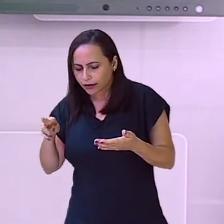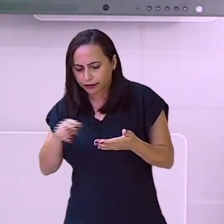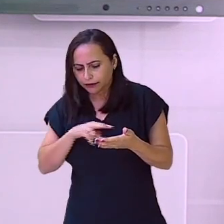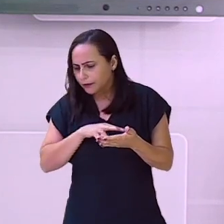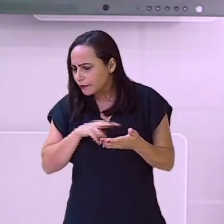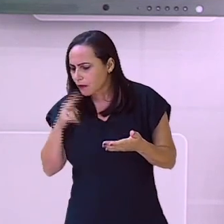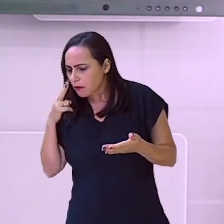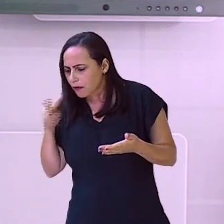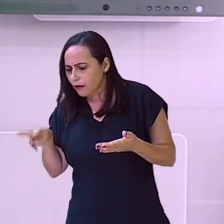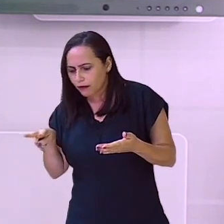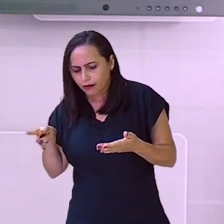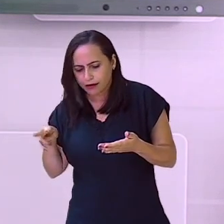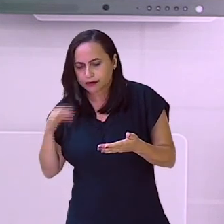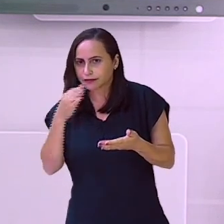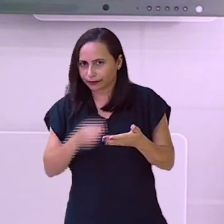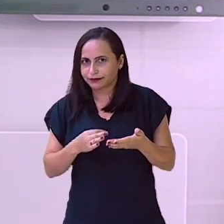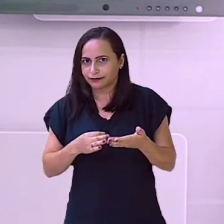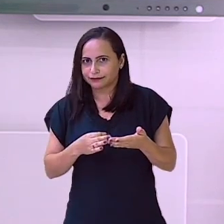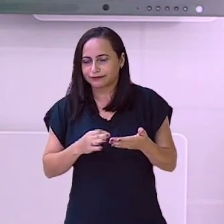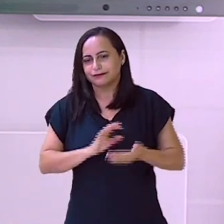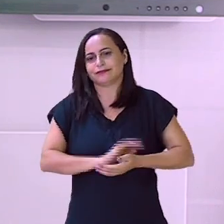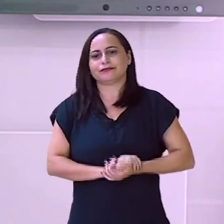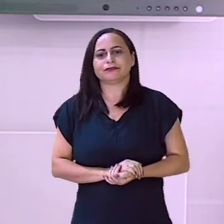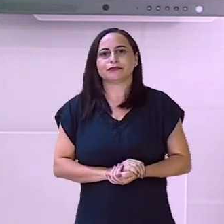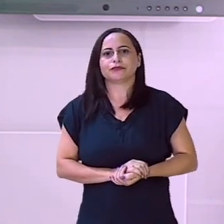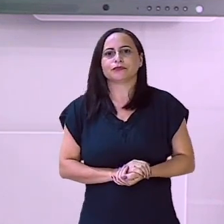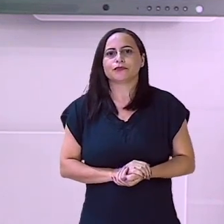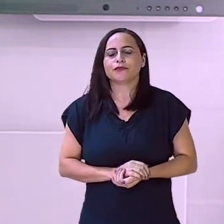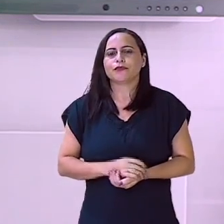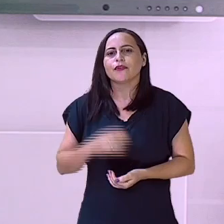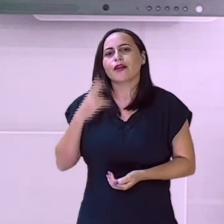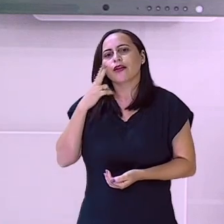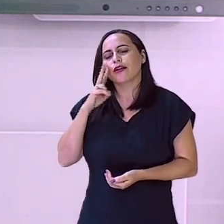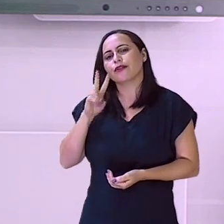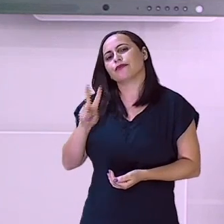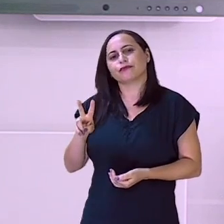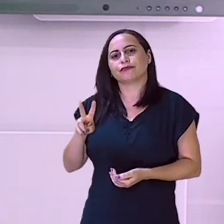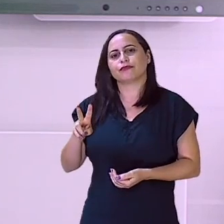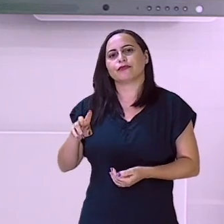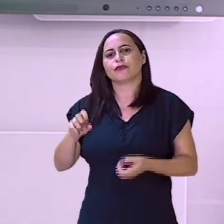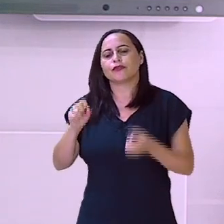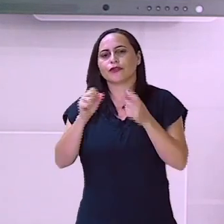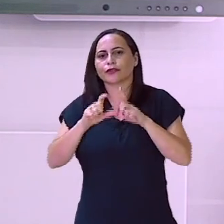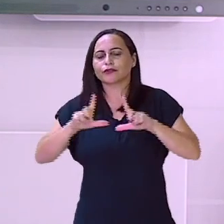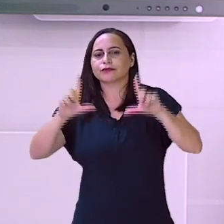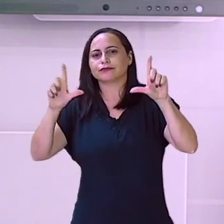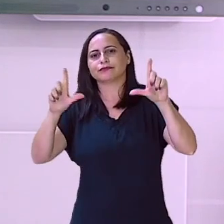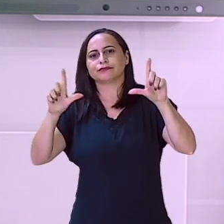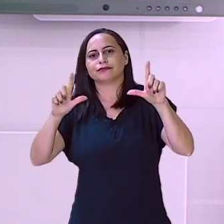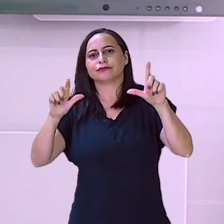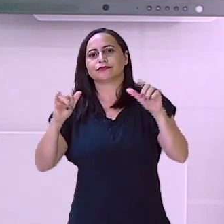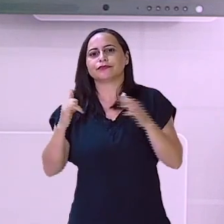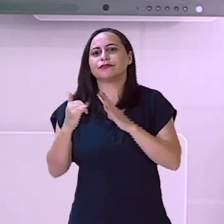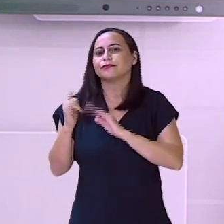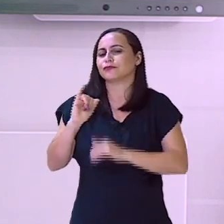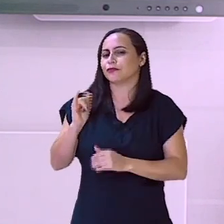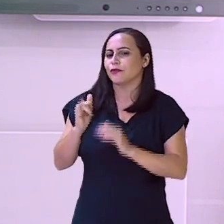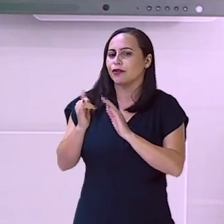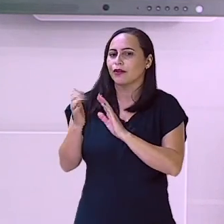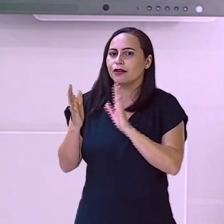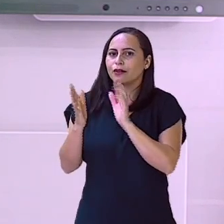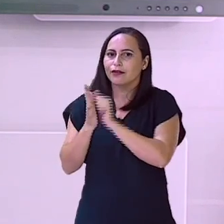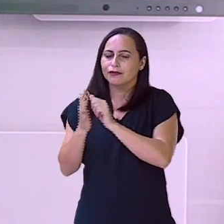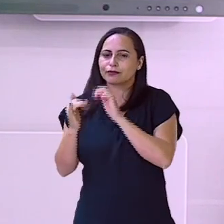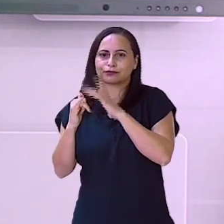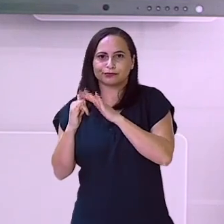você acertou ou não. E assista as aulas na TV e no YouTube, ok? E como que você